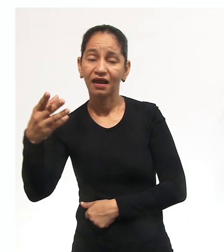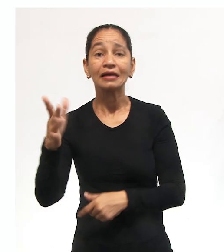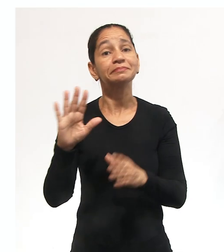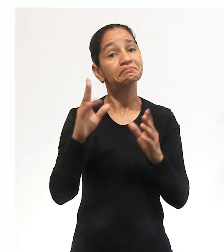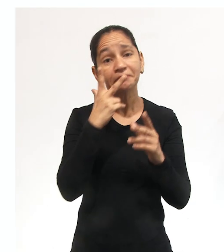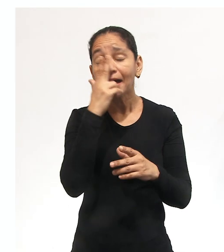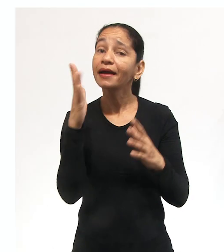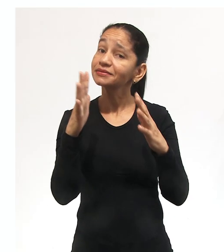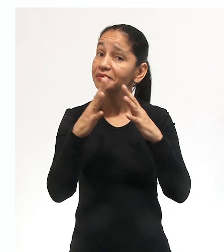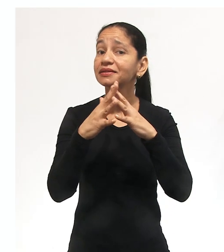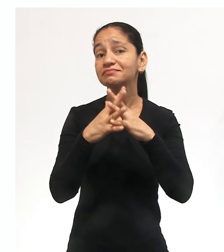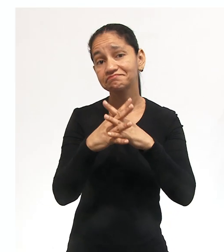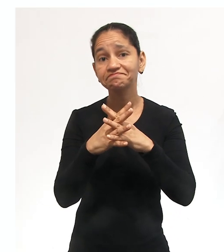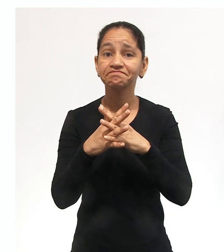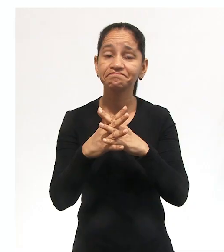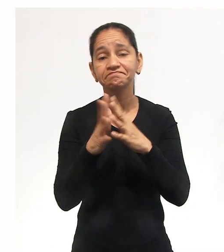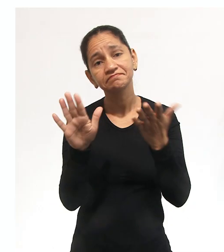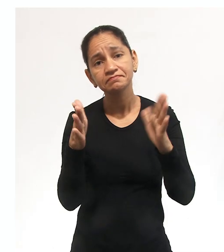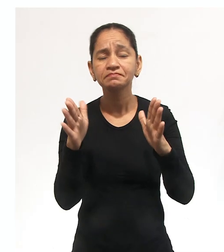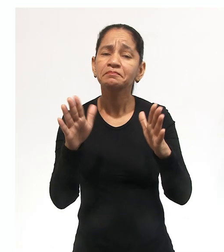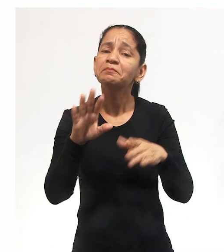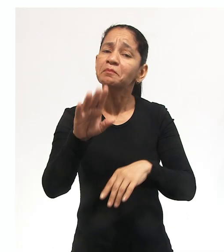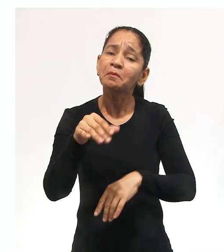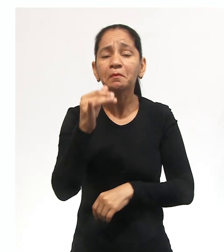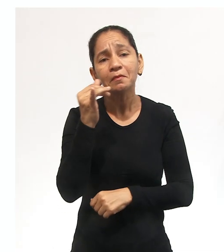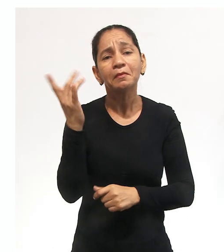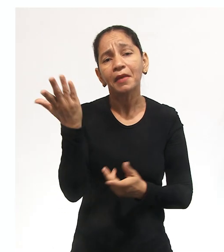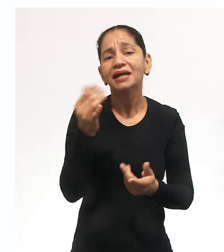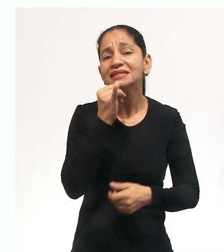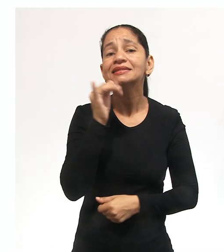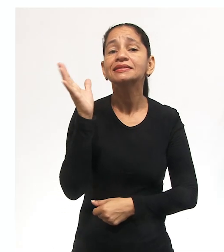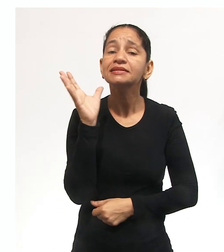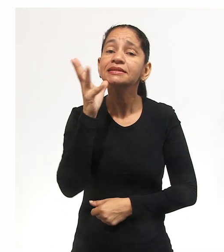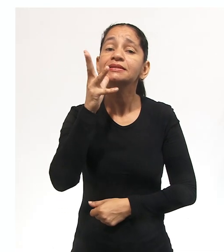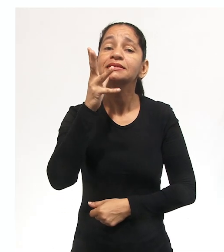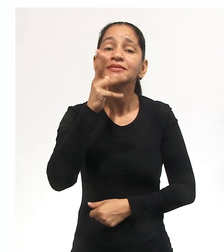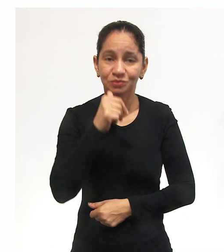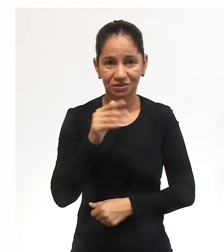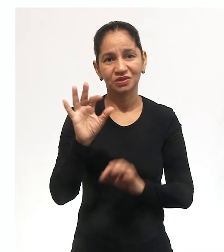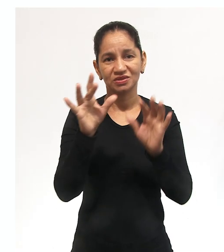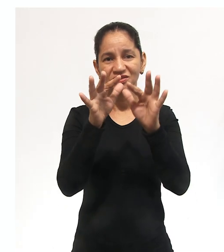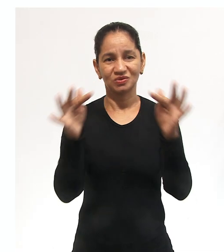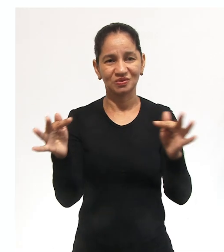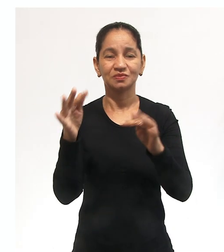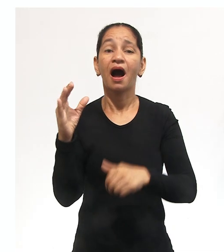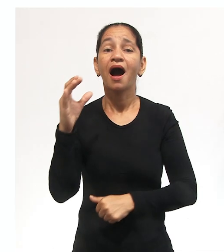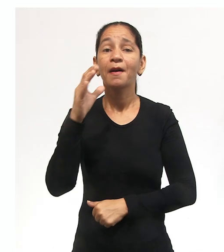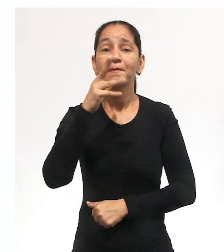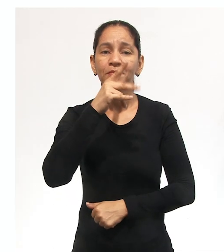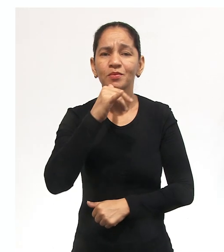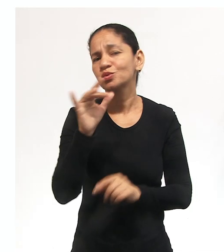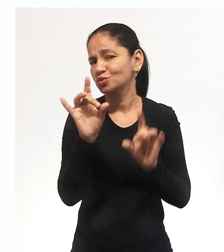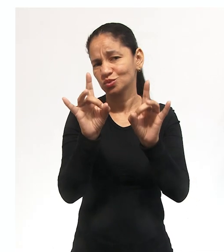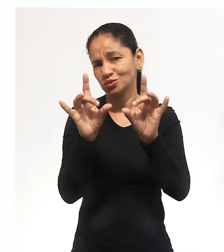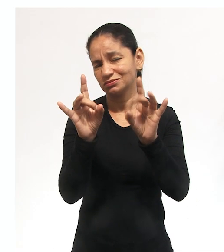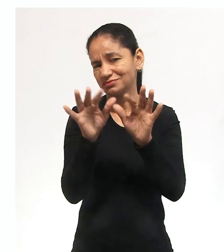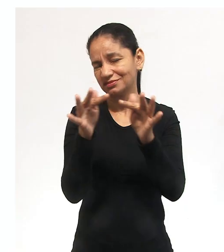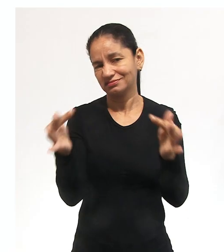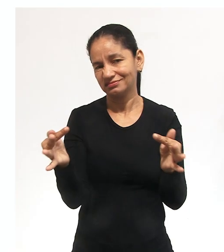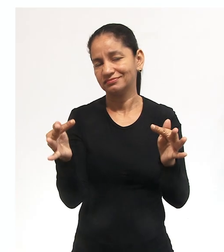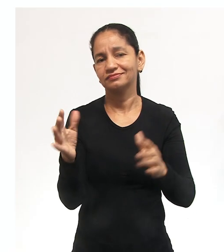mais complicado para ficar fazendo... Mais complicado não, assim... menos eficiente, né? Então, a